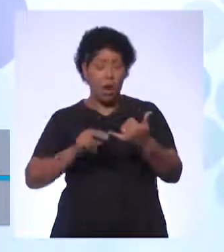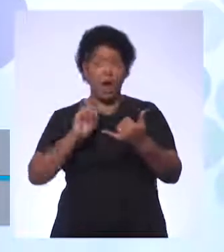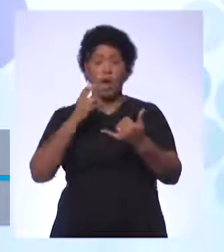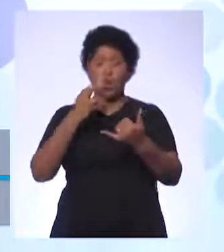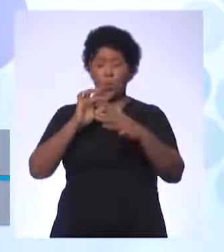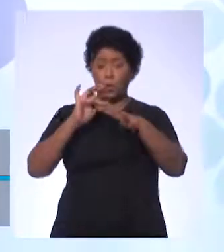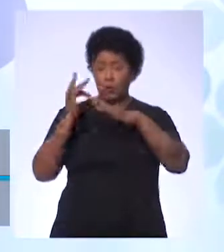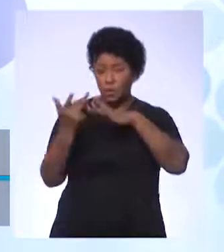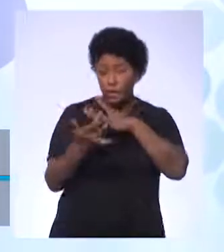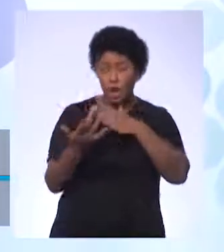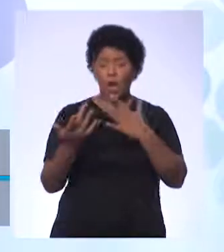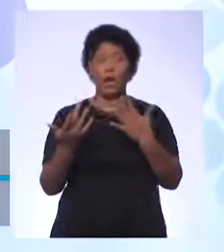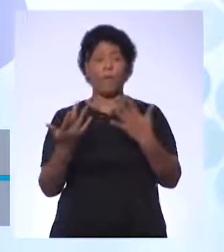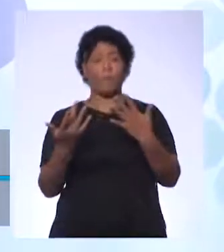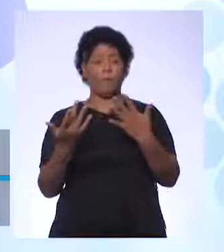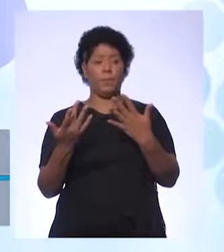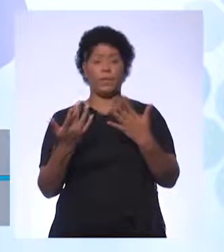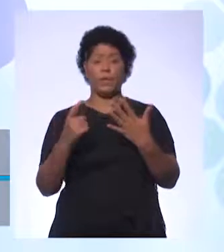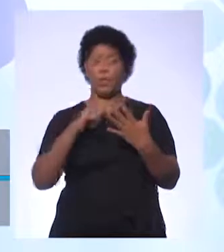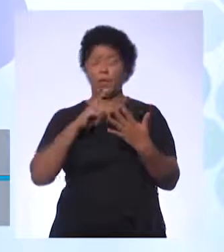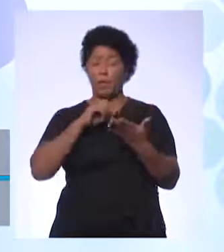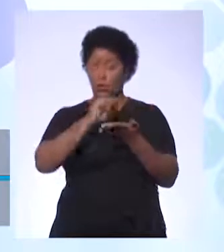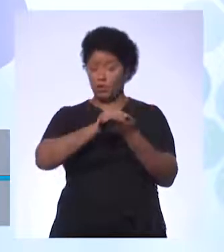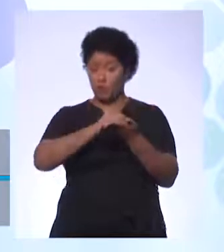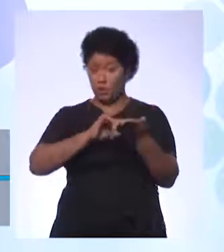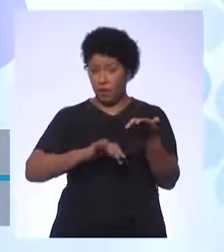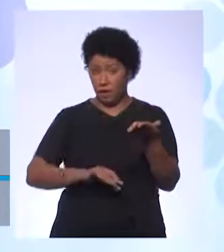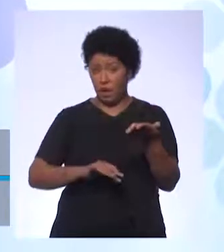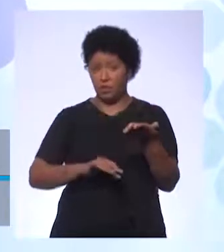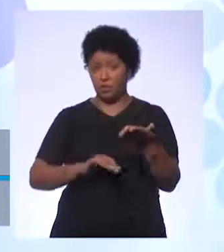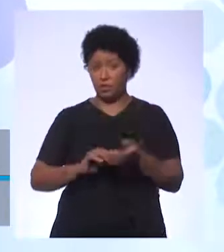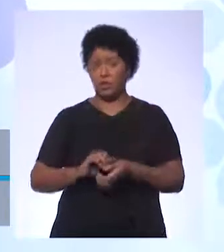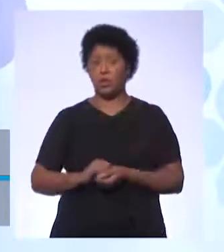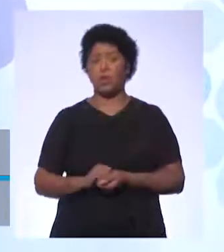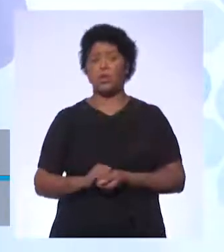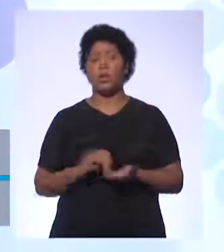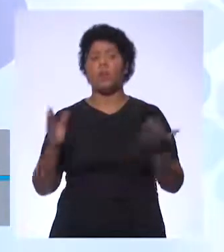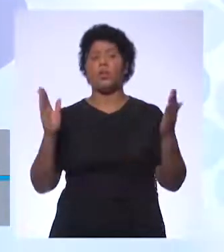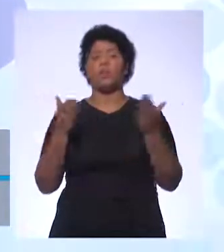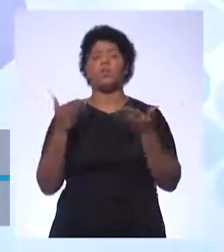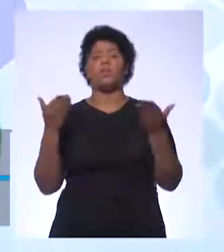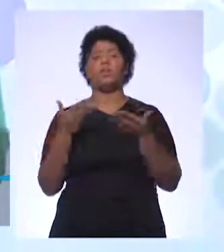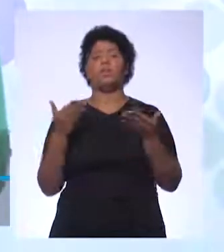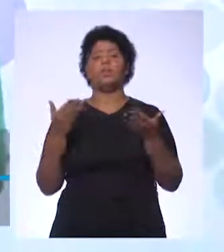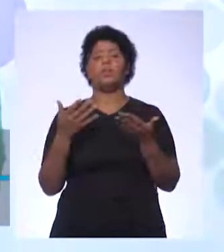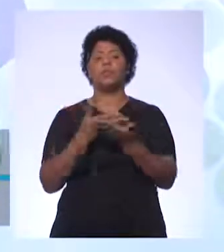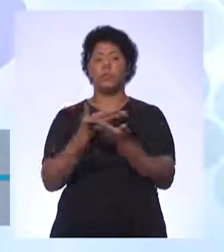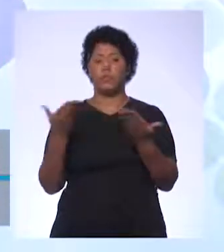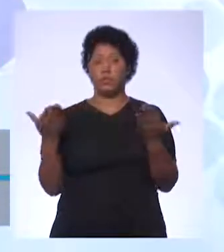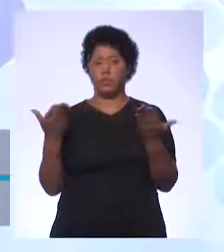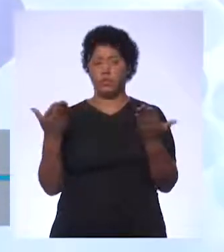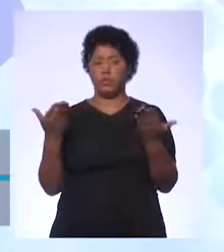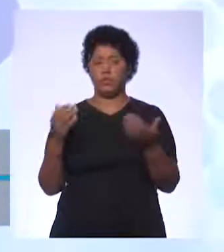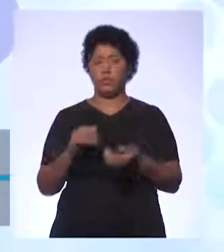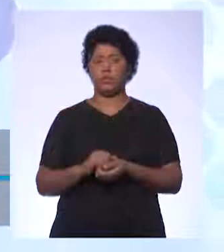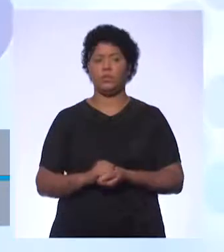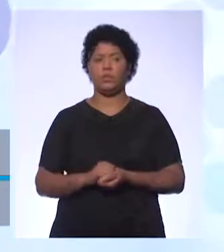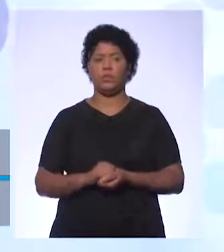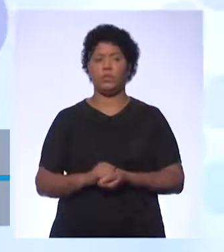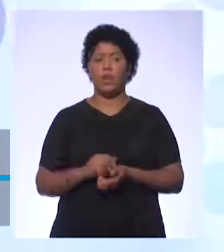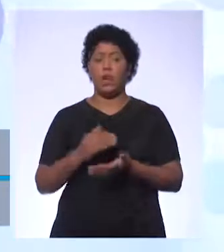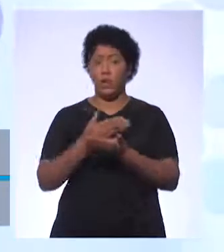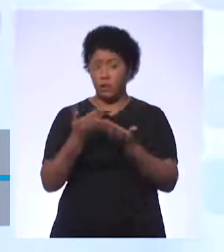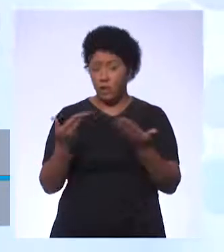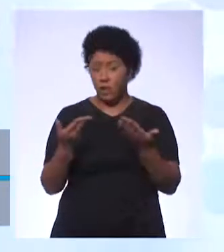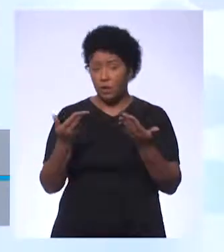pensar agora o seguinte, tem uma atividade e vamos passar por etapas aí. Agora é com você. Agora você vai criar